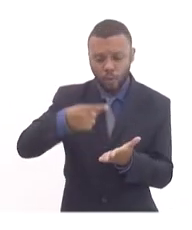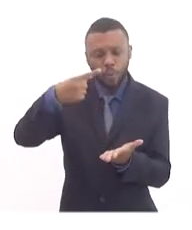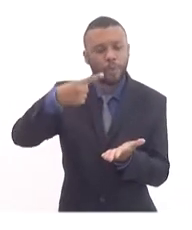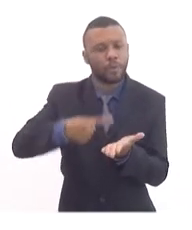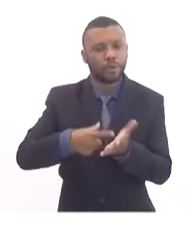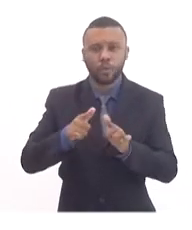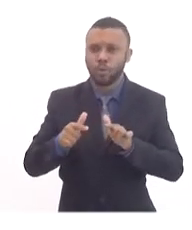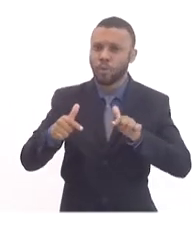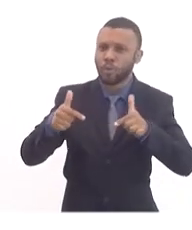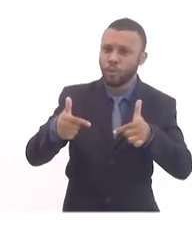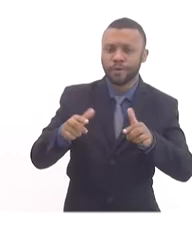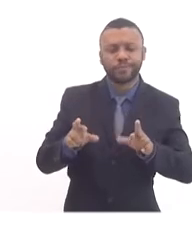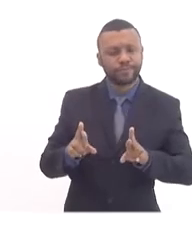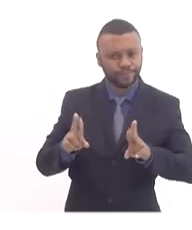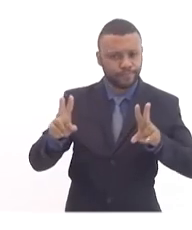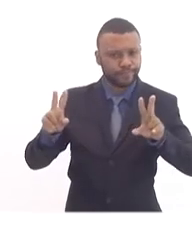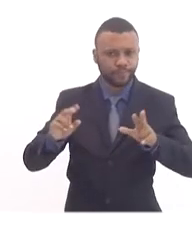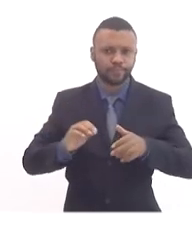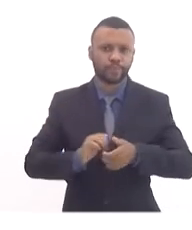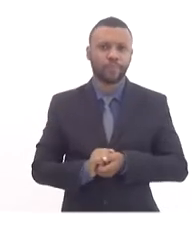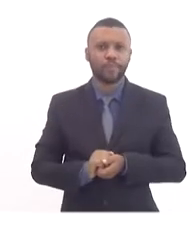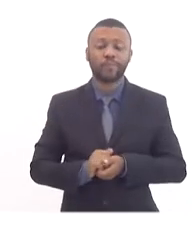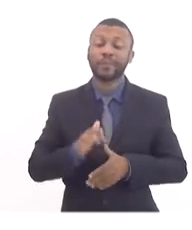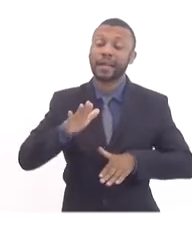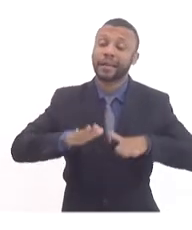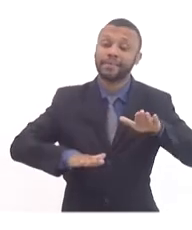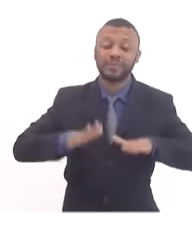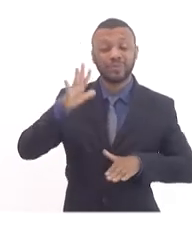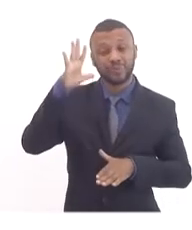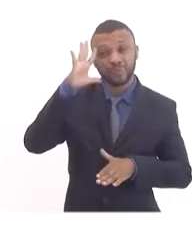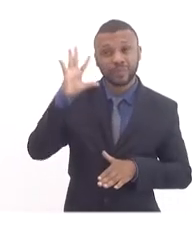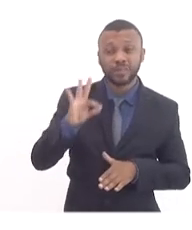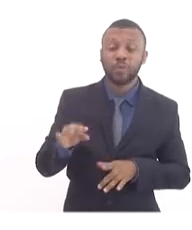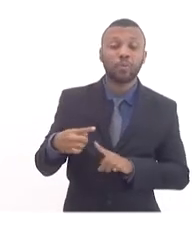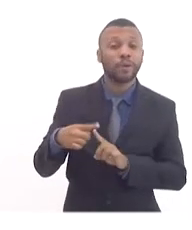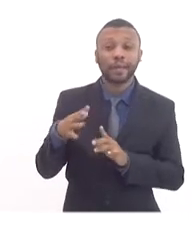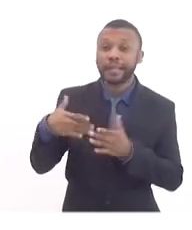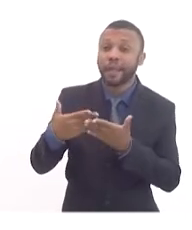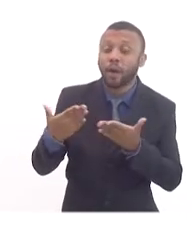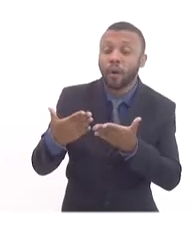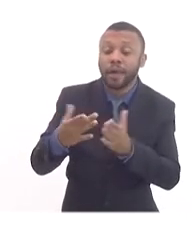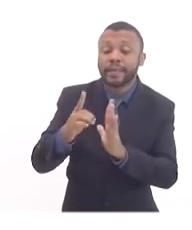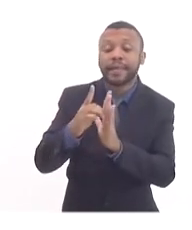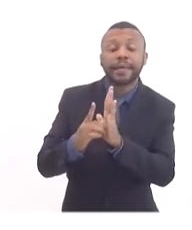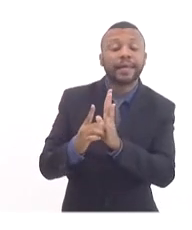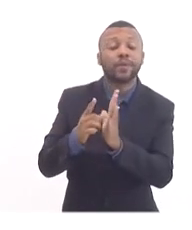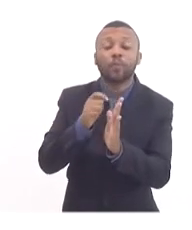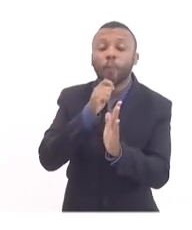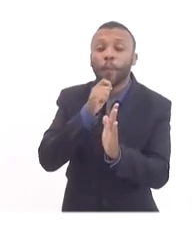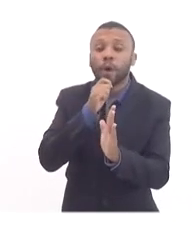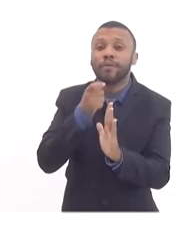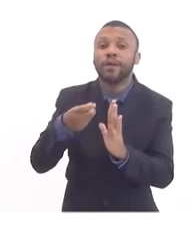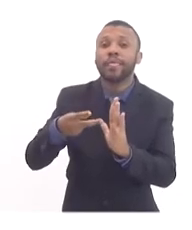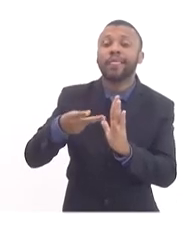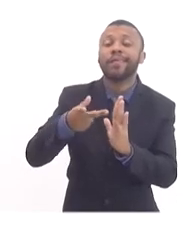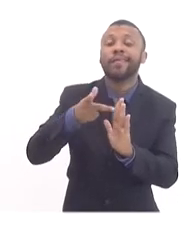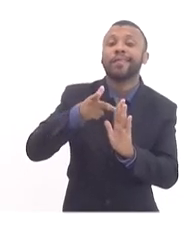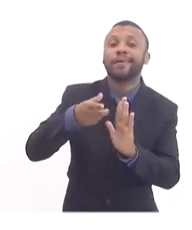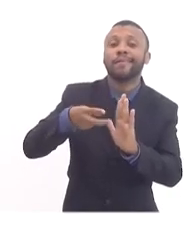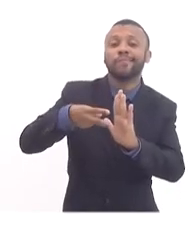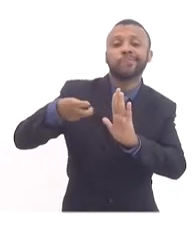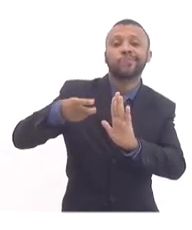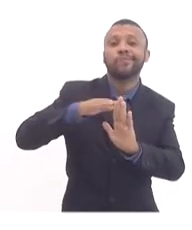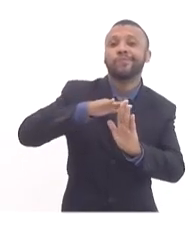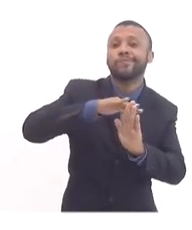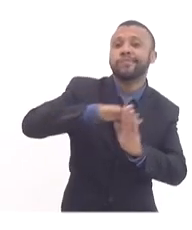fazê-lo de forma diferente eu não entendo porque desse decreto ainda não foi não foi não foi